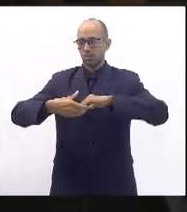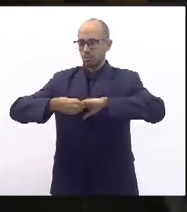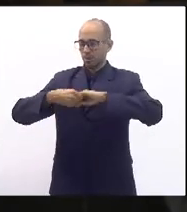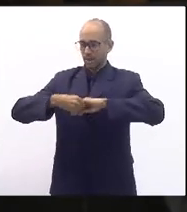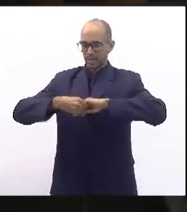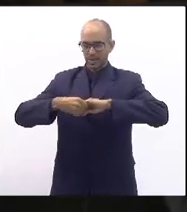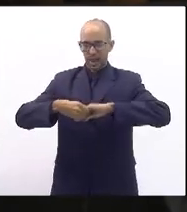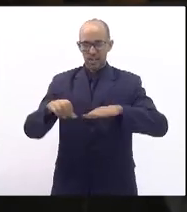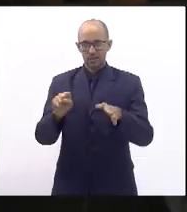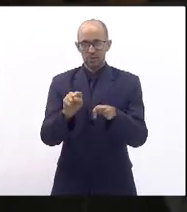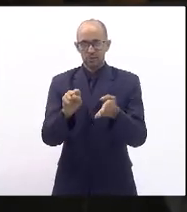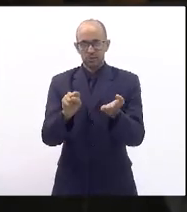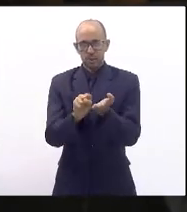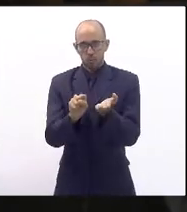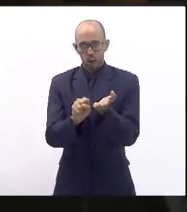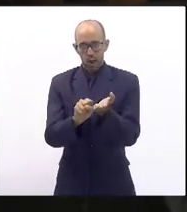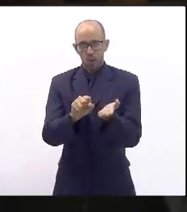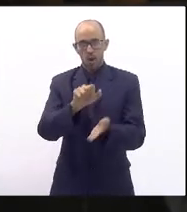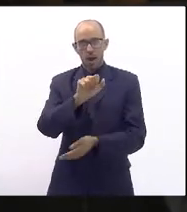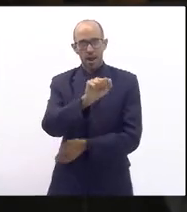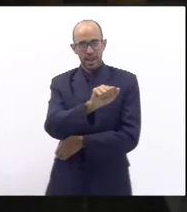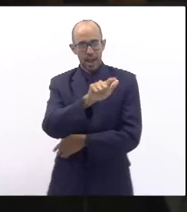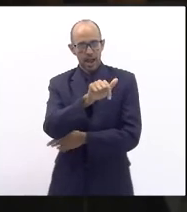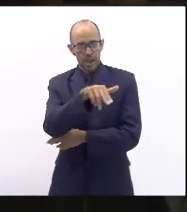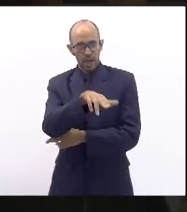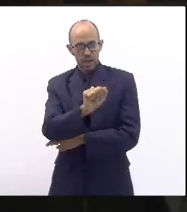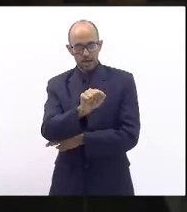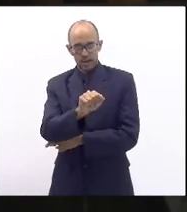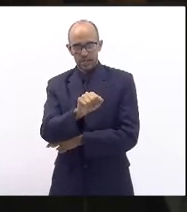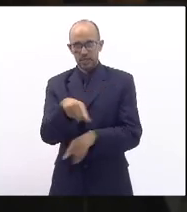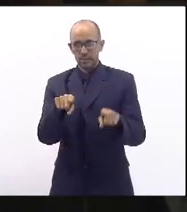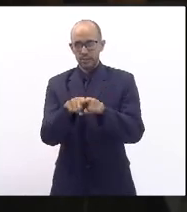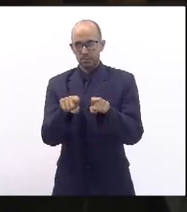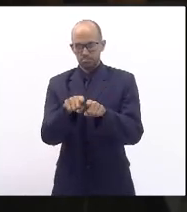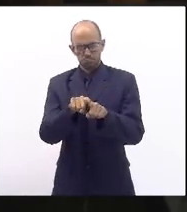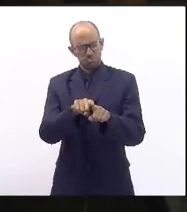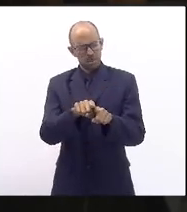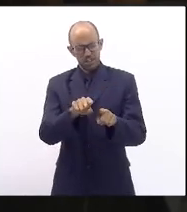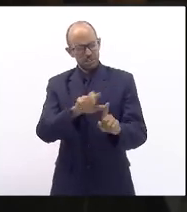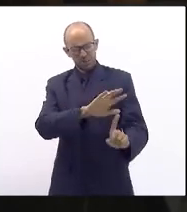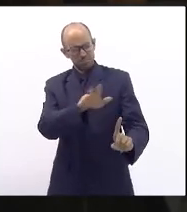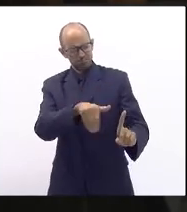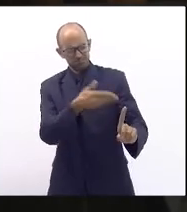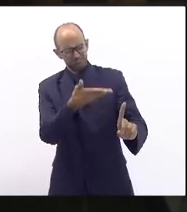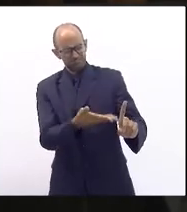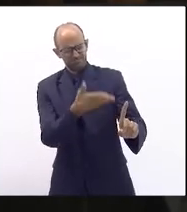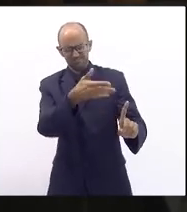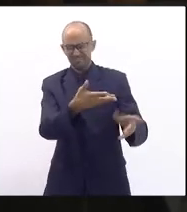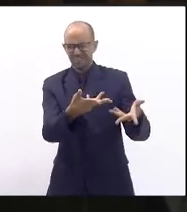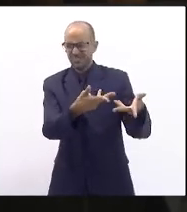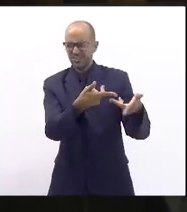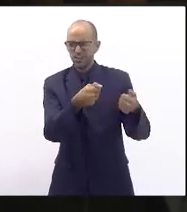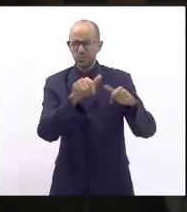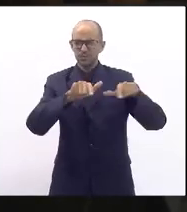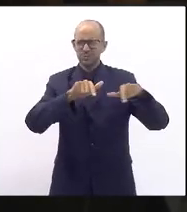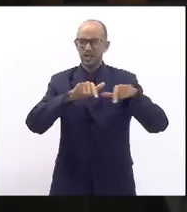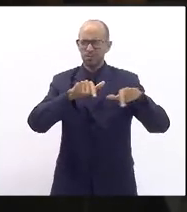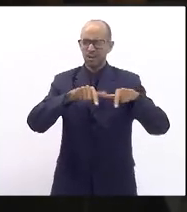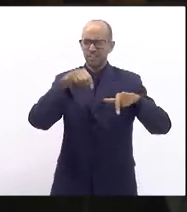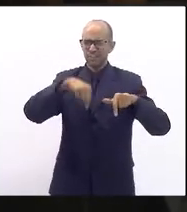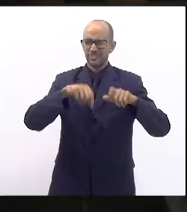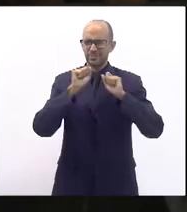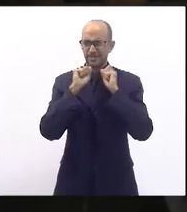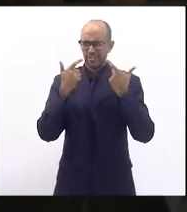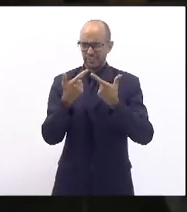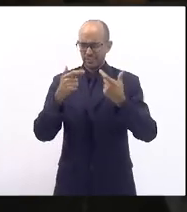Deputado Alana passos que tem dignificado esta casa com o brilhantismo de seus